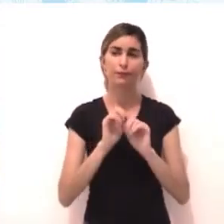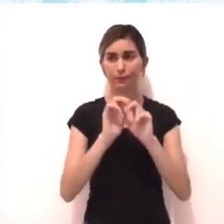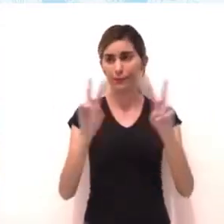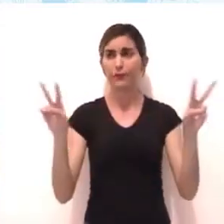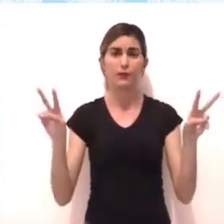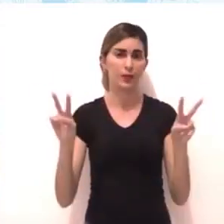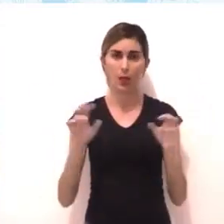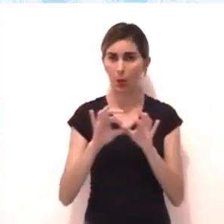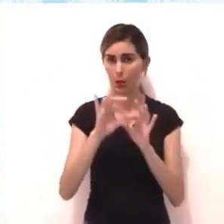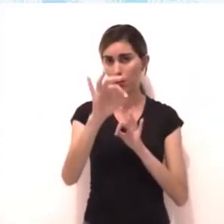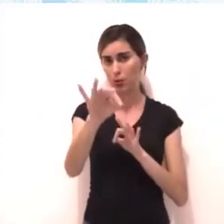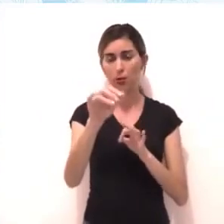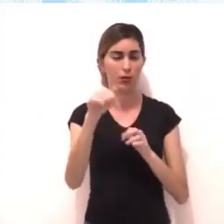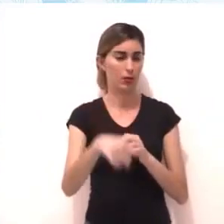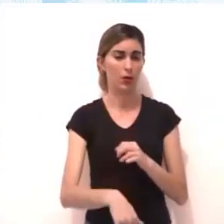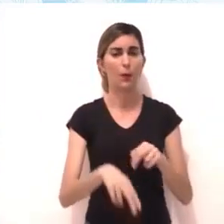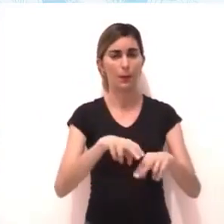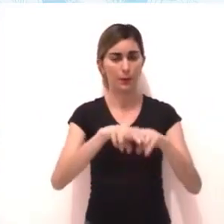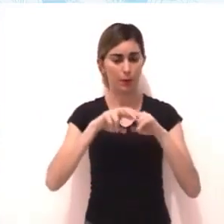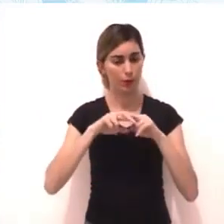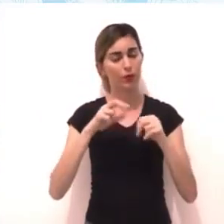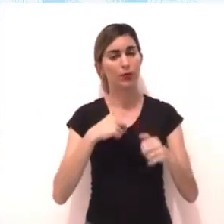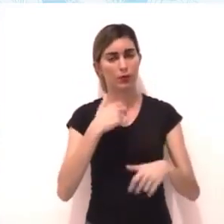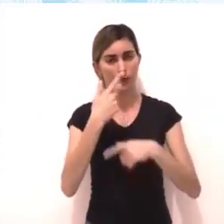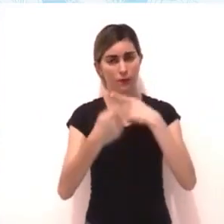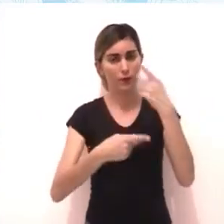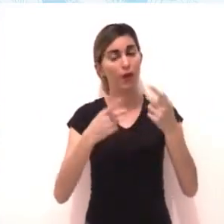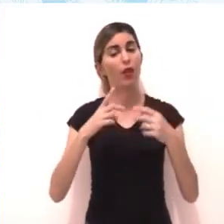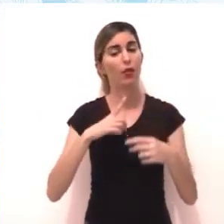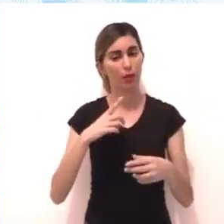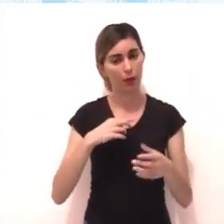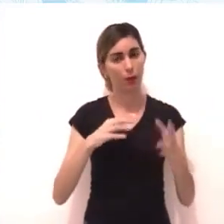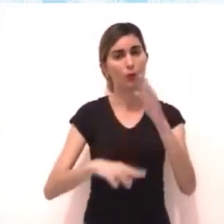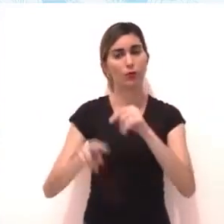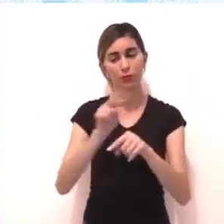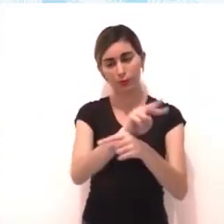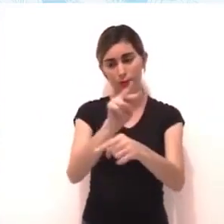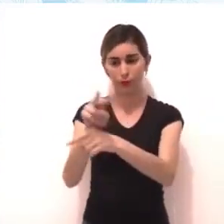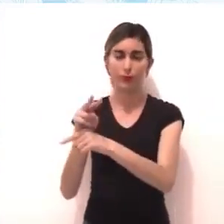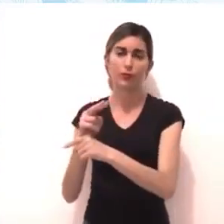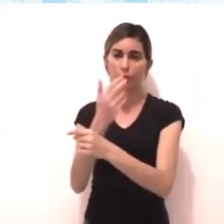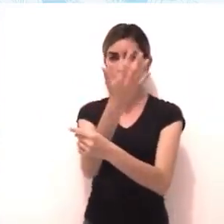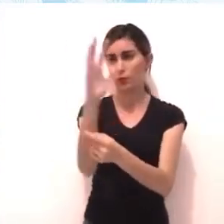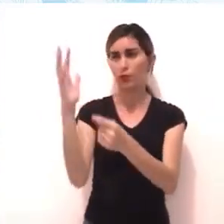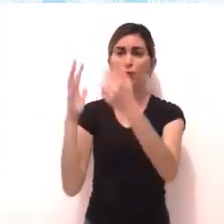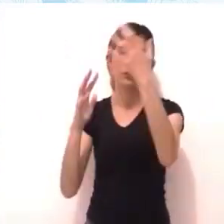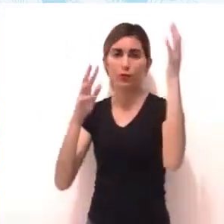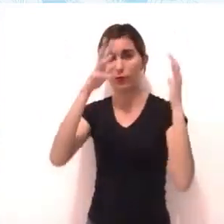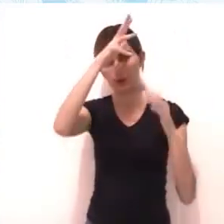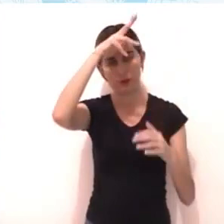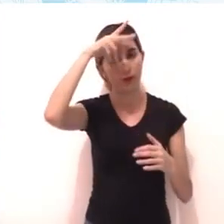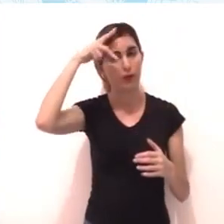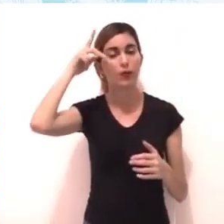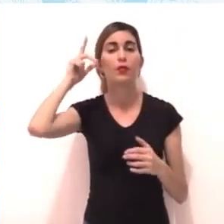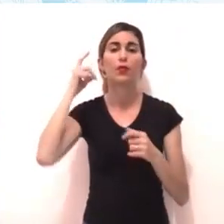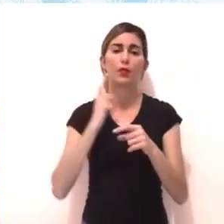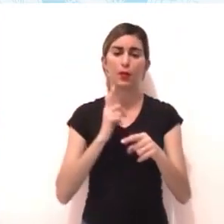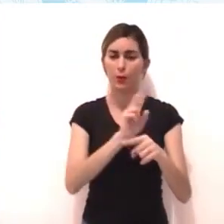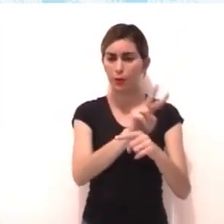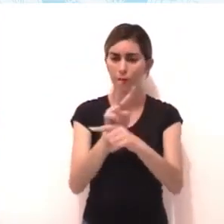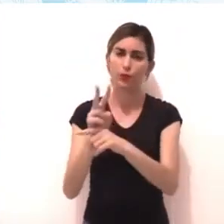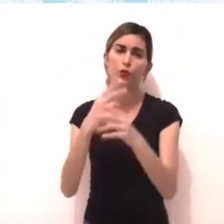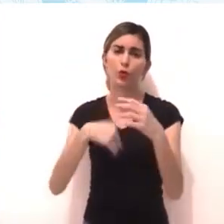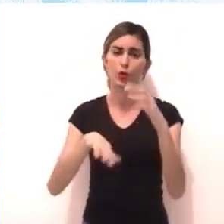não está muito distante. É por isso que eu digo, temos que cuidar da nossa floresta amazônica. Temos que cuidar das